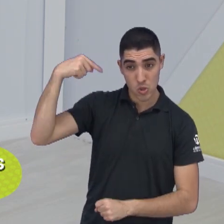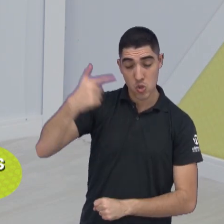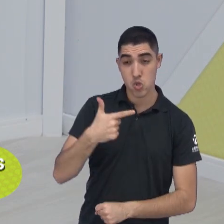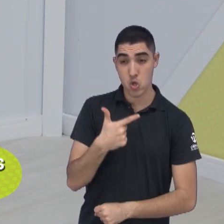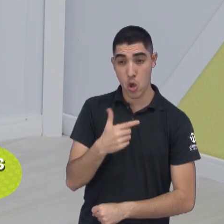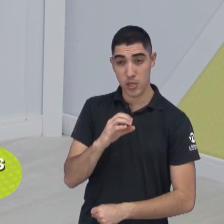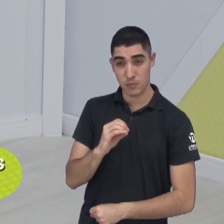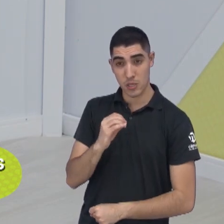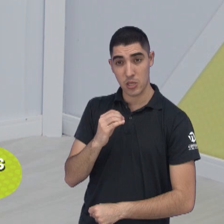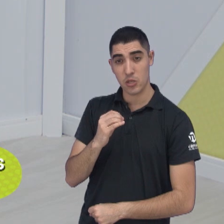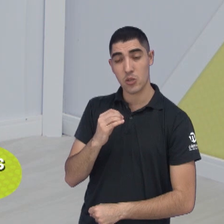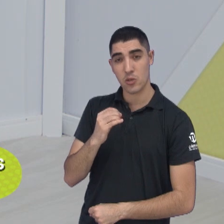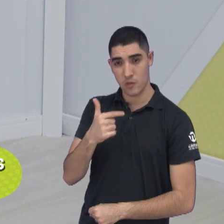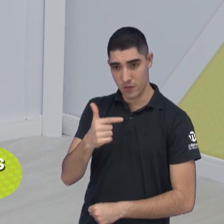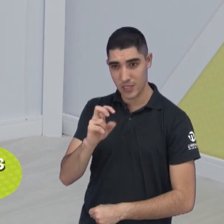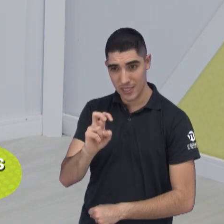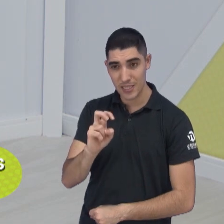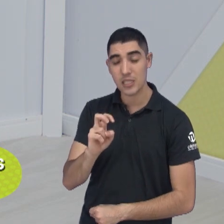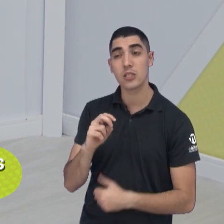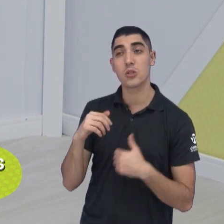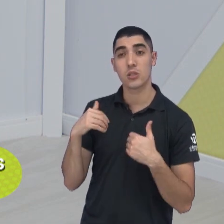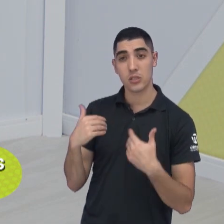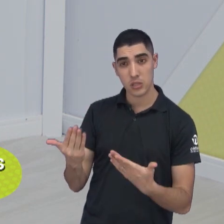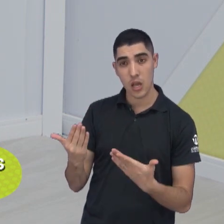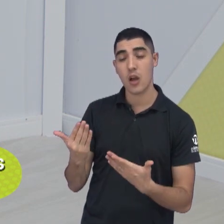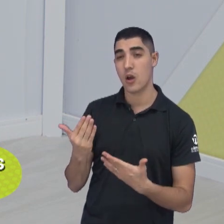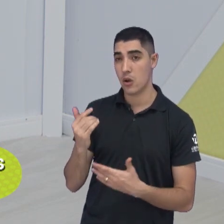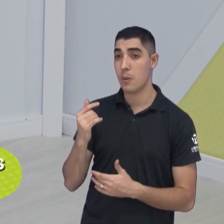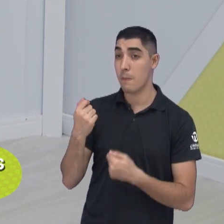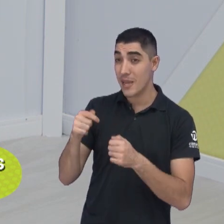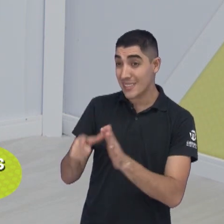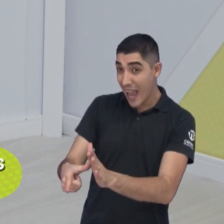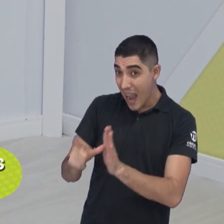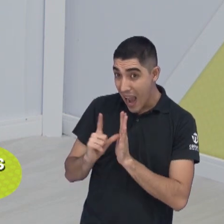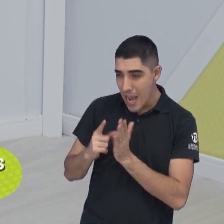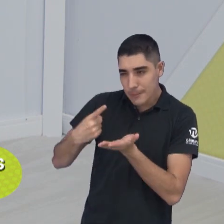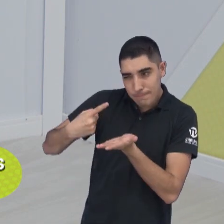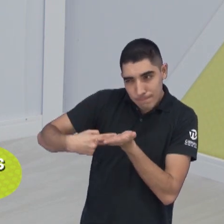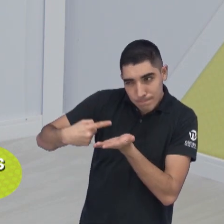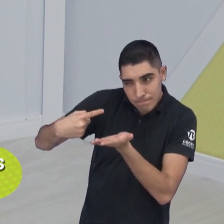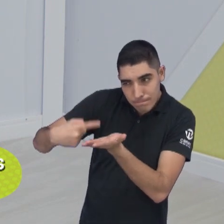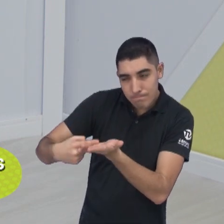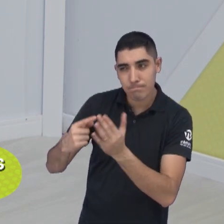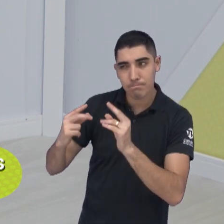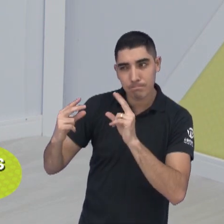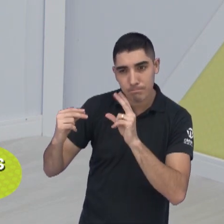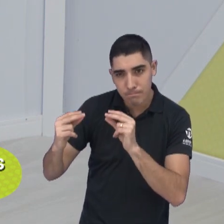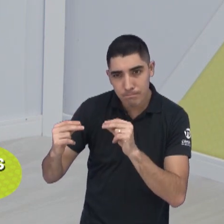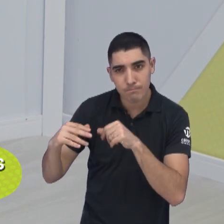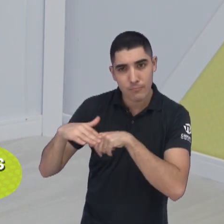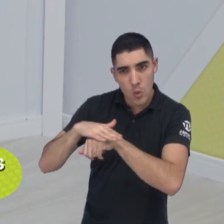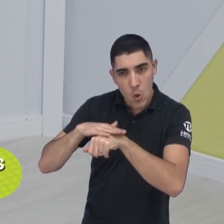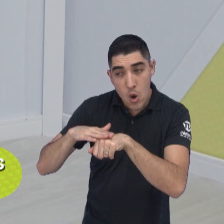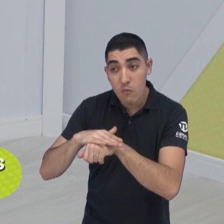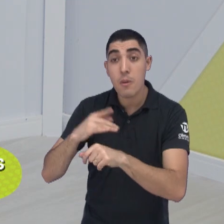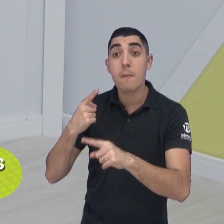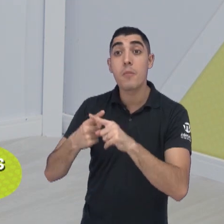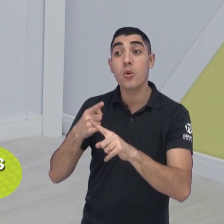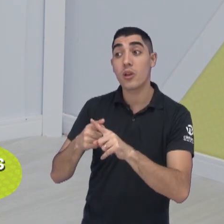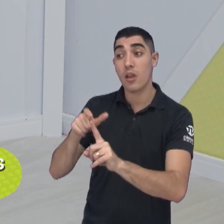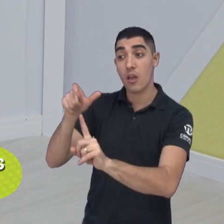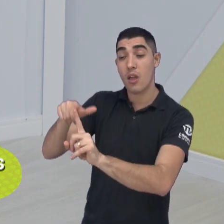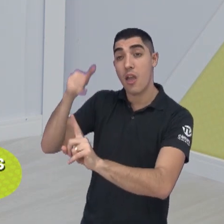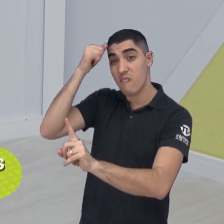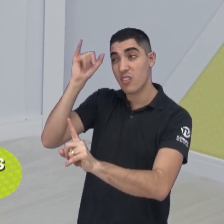muito bem feito, muito bem construído, para que o jogador não seja sondado por outros clubes, para que evite